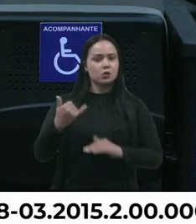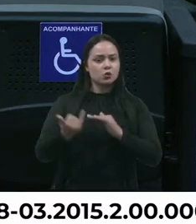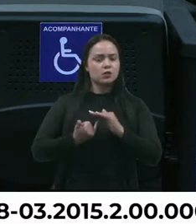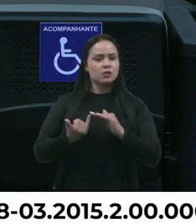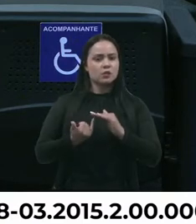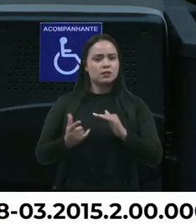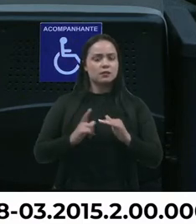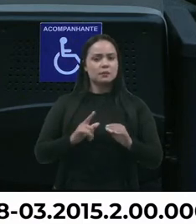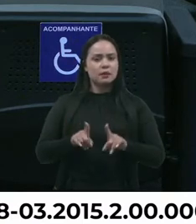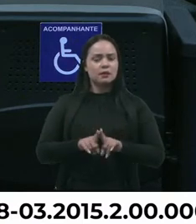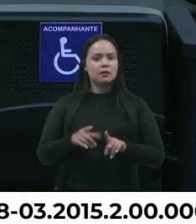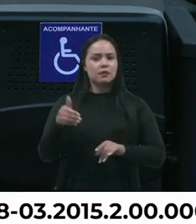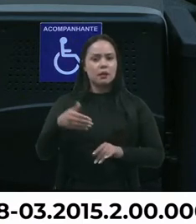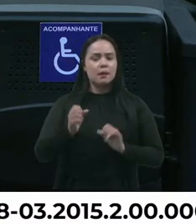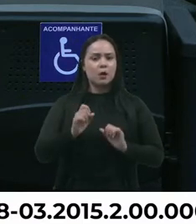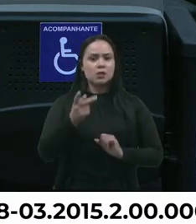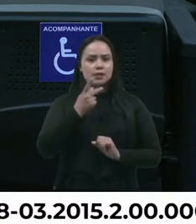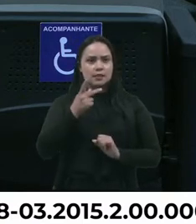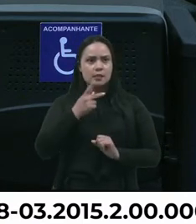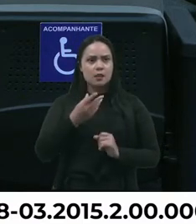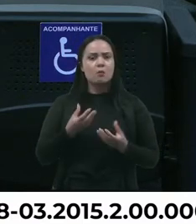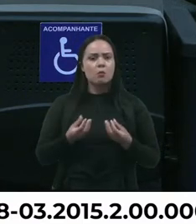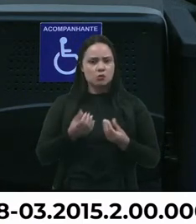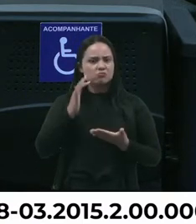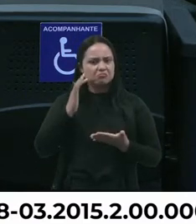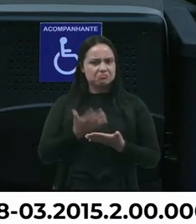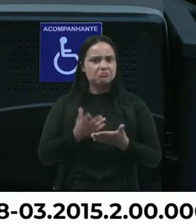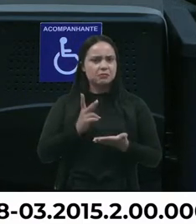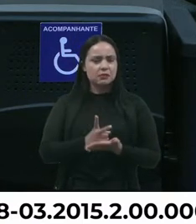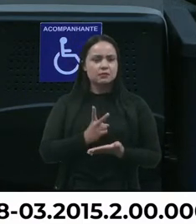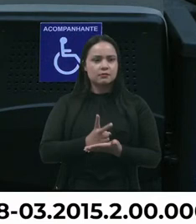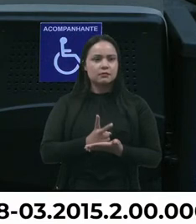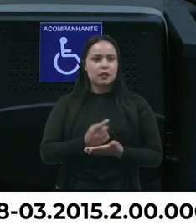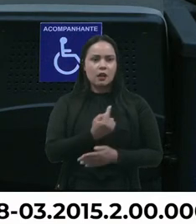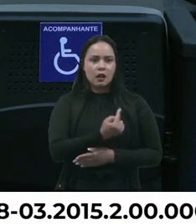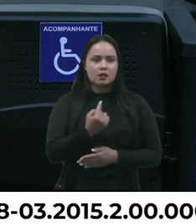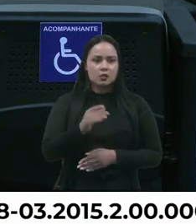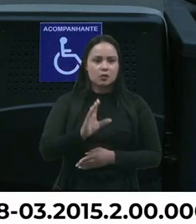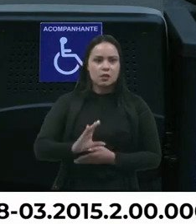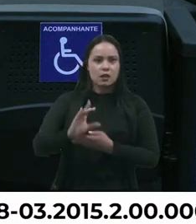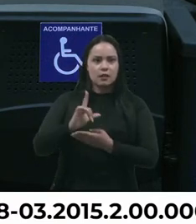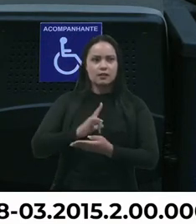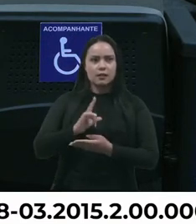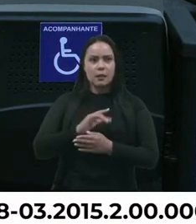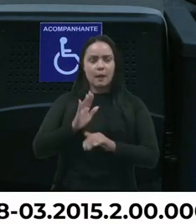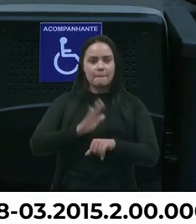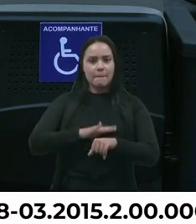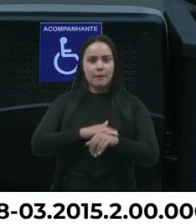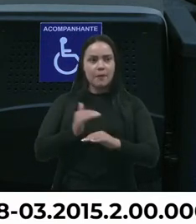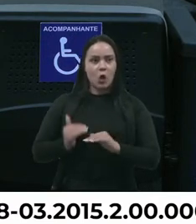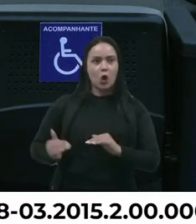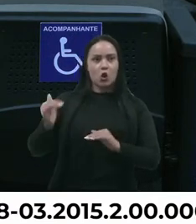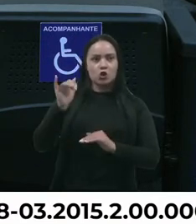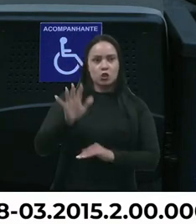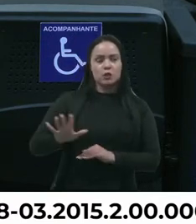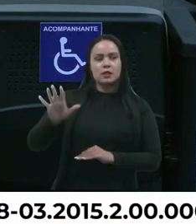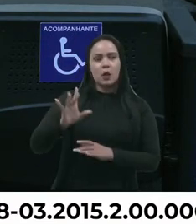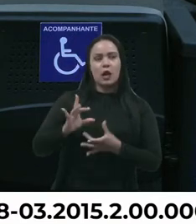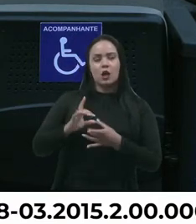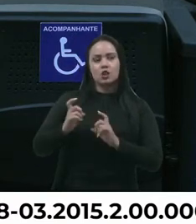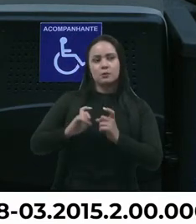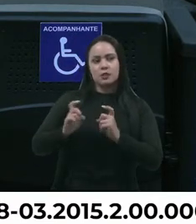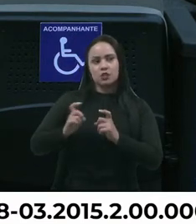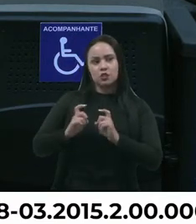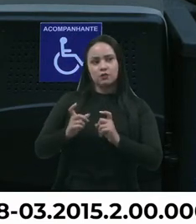instituições aqui presentes, posso dizer com muita convicção mesmo, cada conselheiro da maior corte nacional administrativa